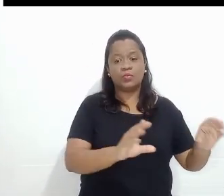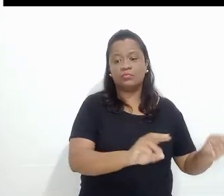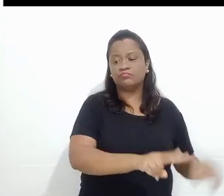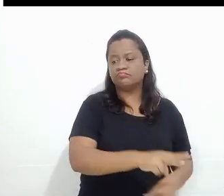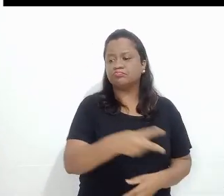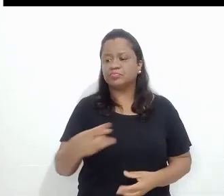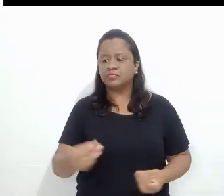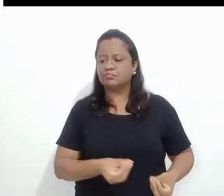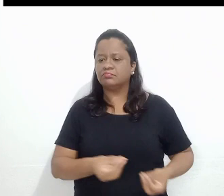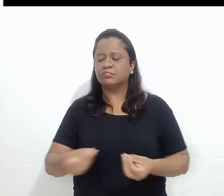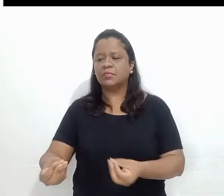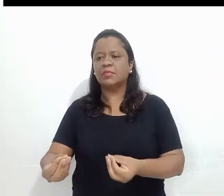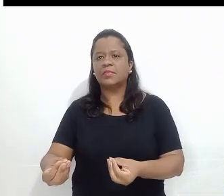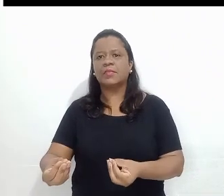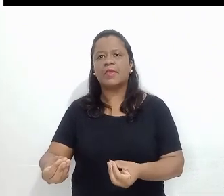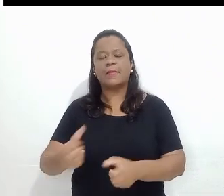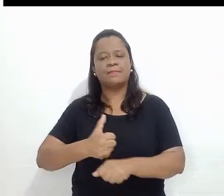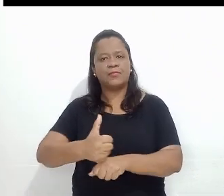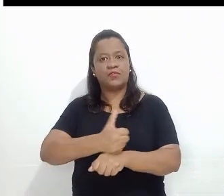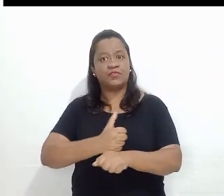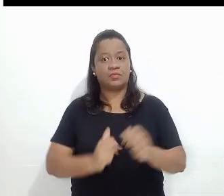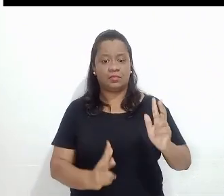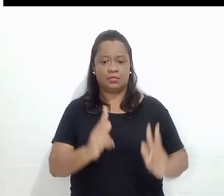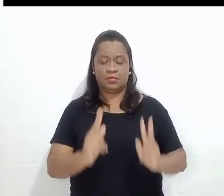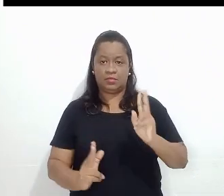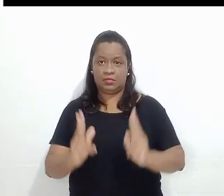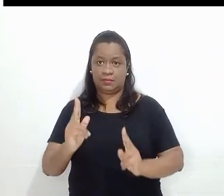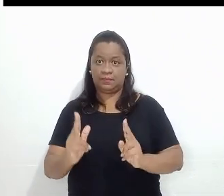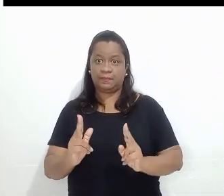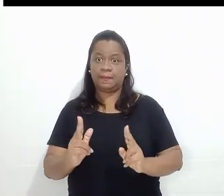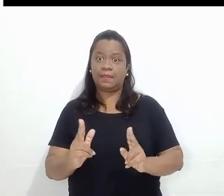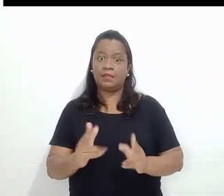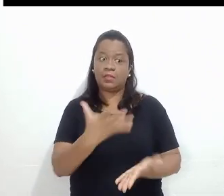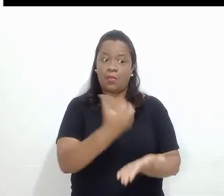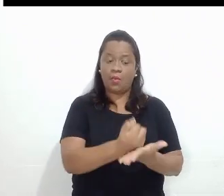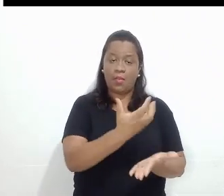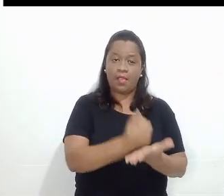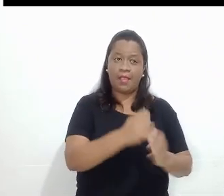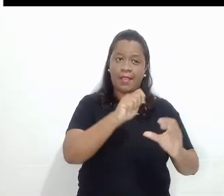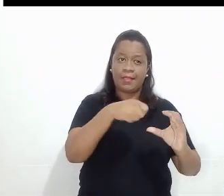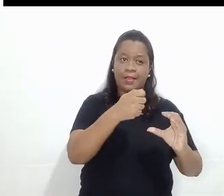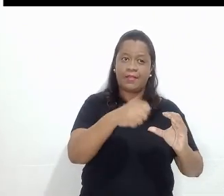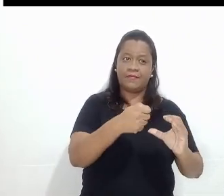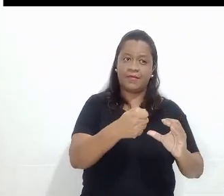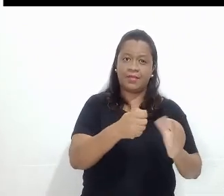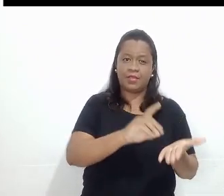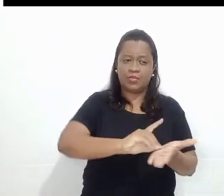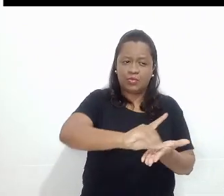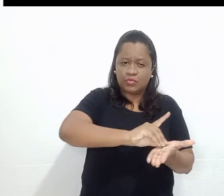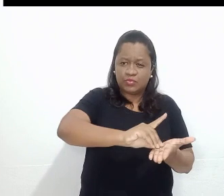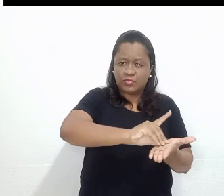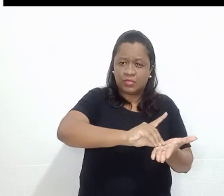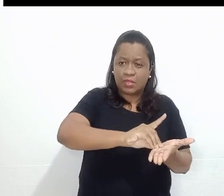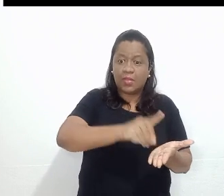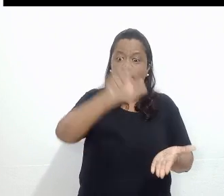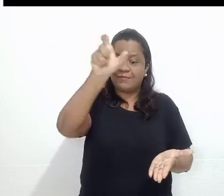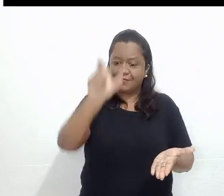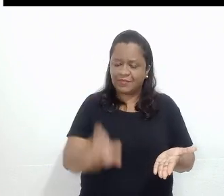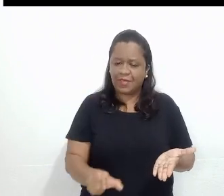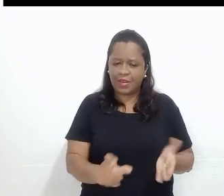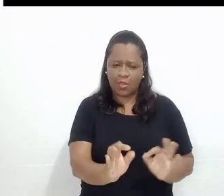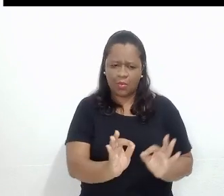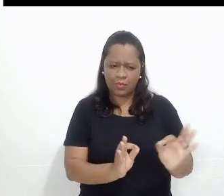Tudo organizadinho para ele. E quando você está gravando digitalmente, é esse o cara que vai organizar todo